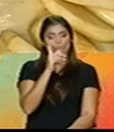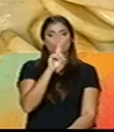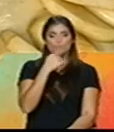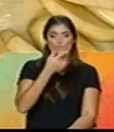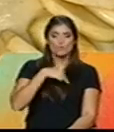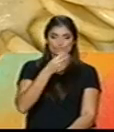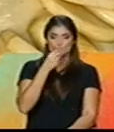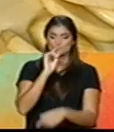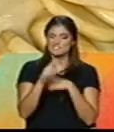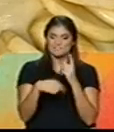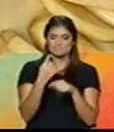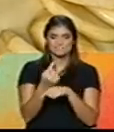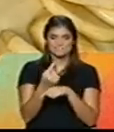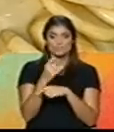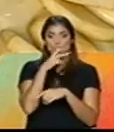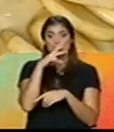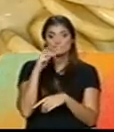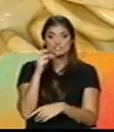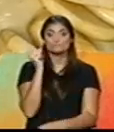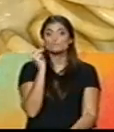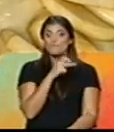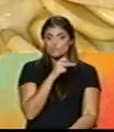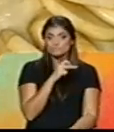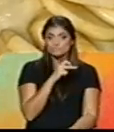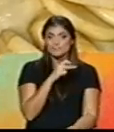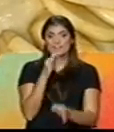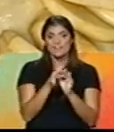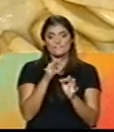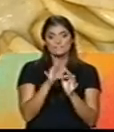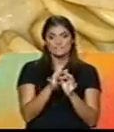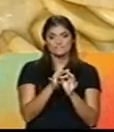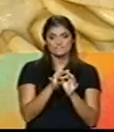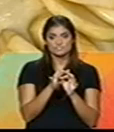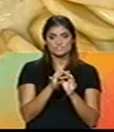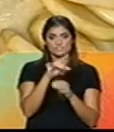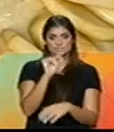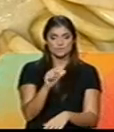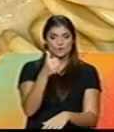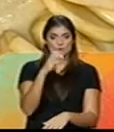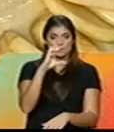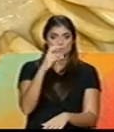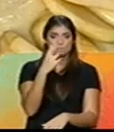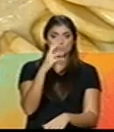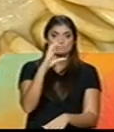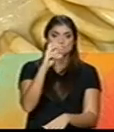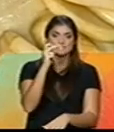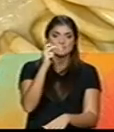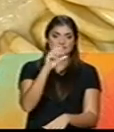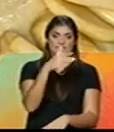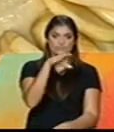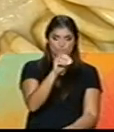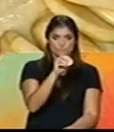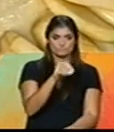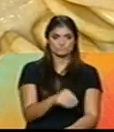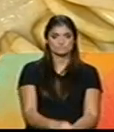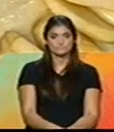nós comíamos sempre nos aniversários dos avós. Era na festa do Bussaquito, que é uma aldeia, que é a Azanha, de Carregal de Sal,